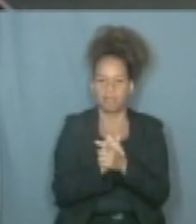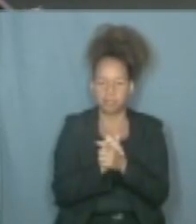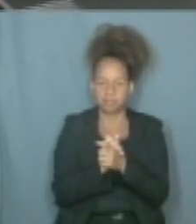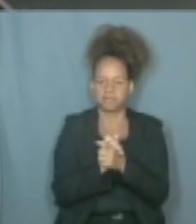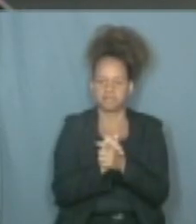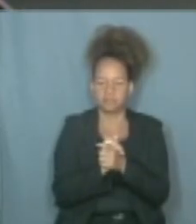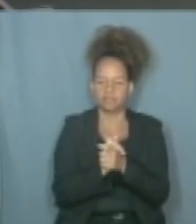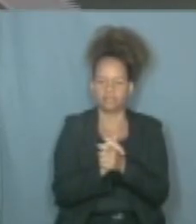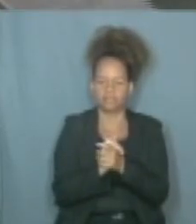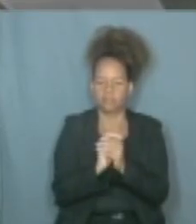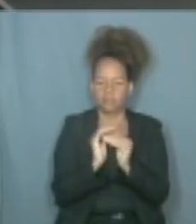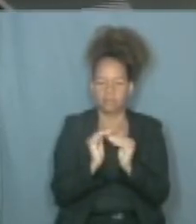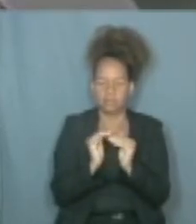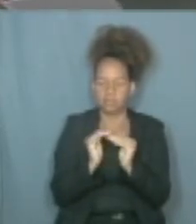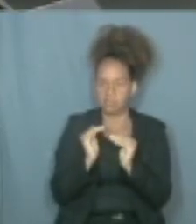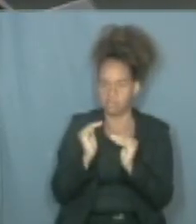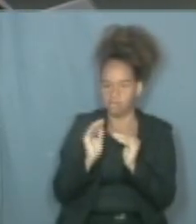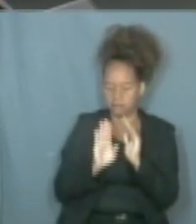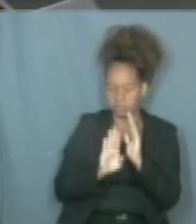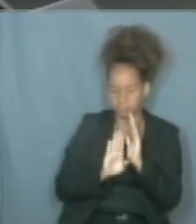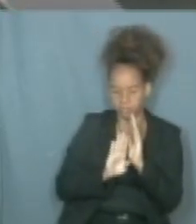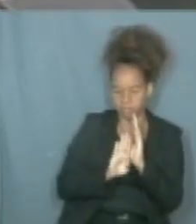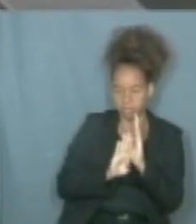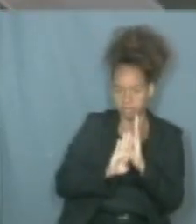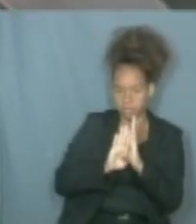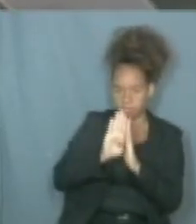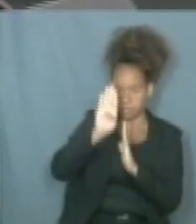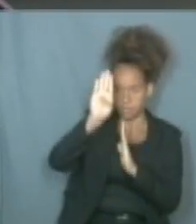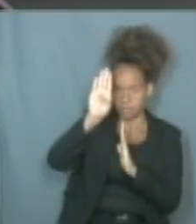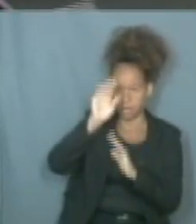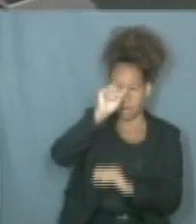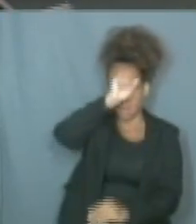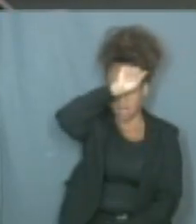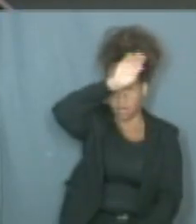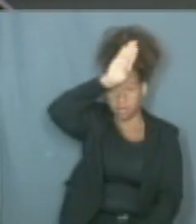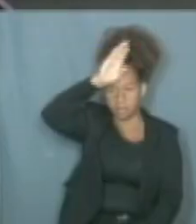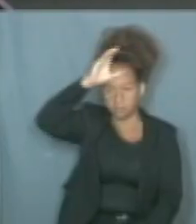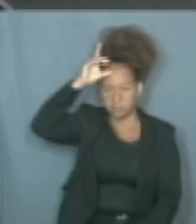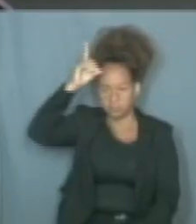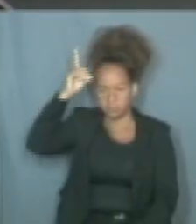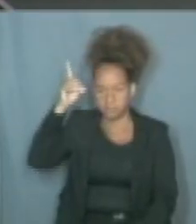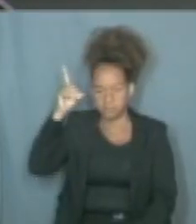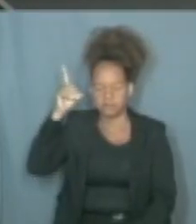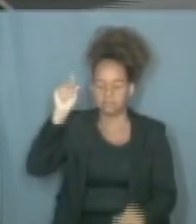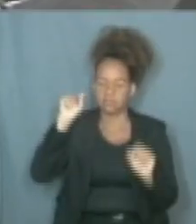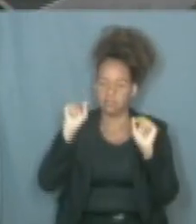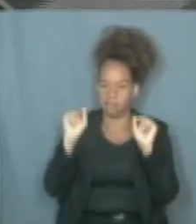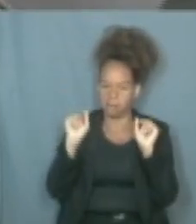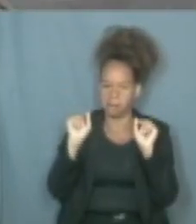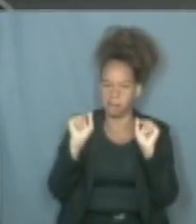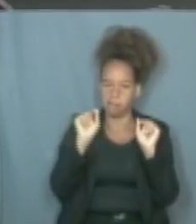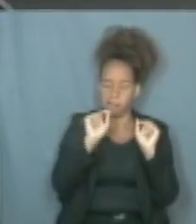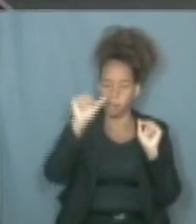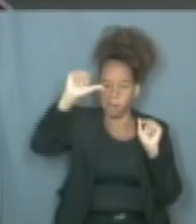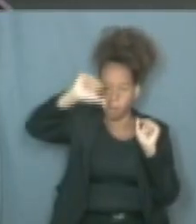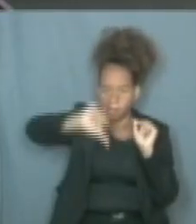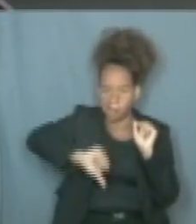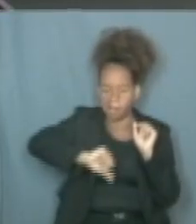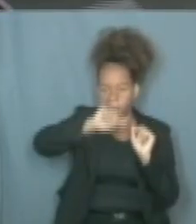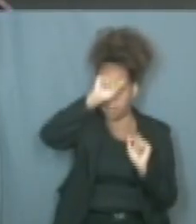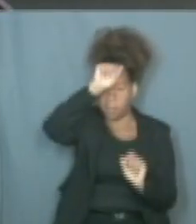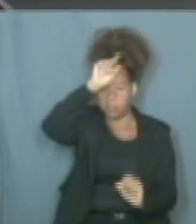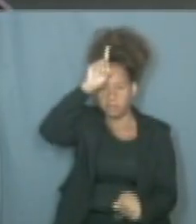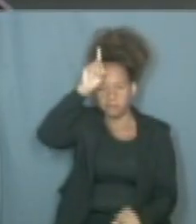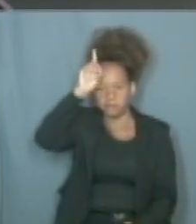está acima do déficit de alfabetização, só que esse déficit